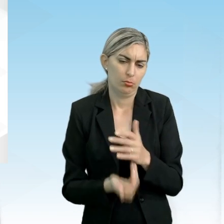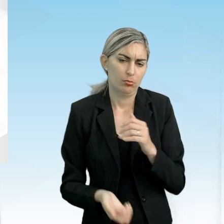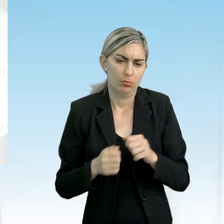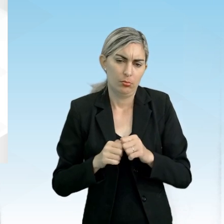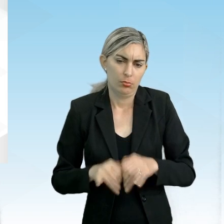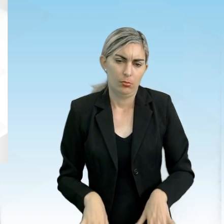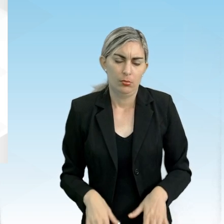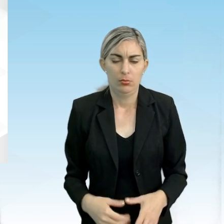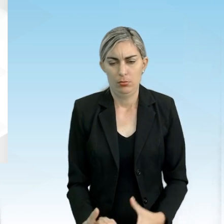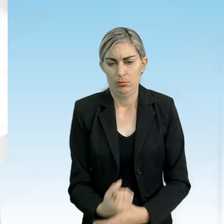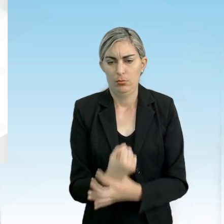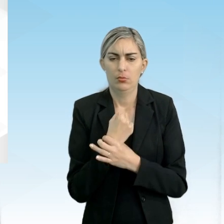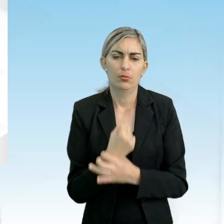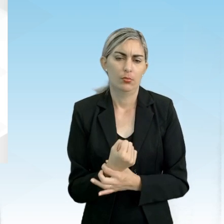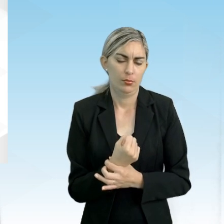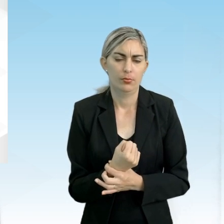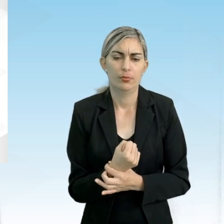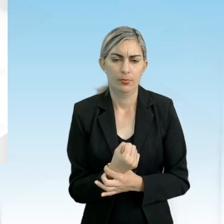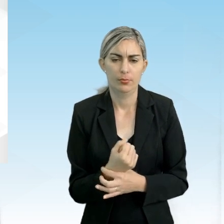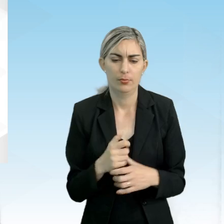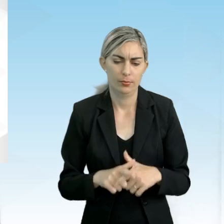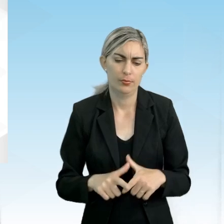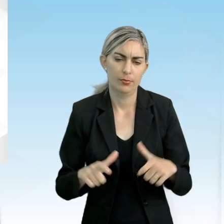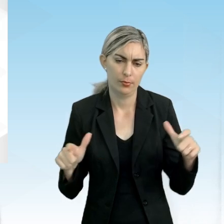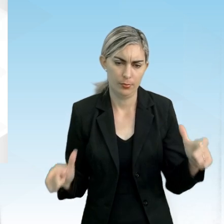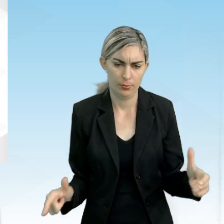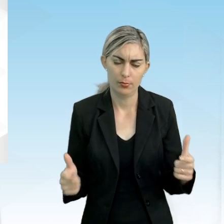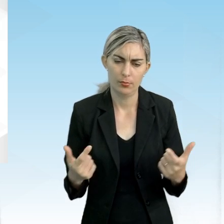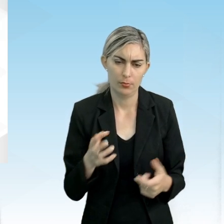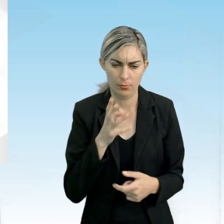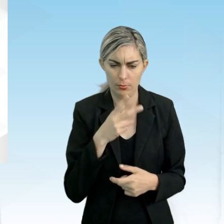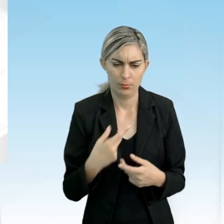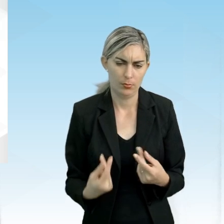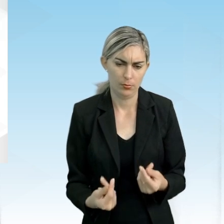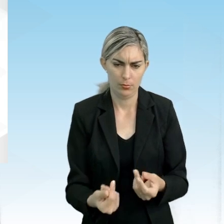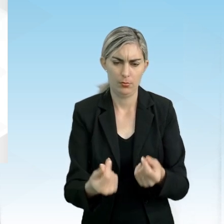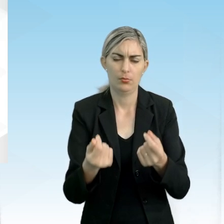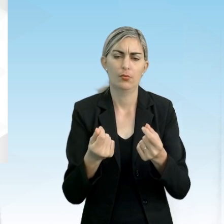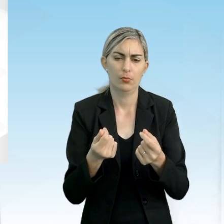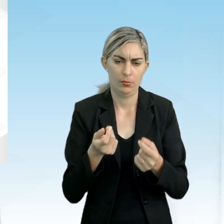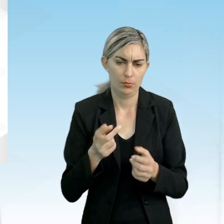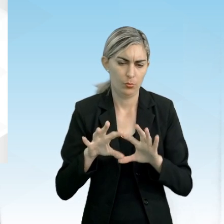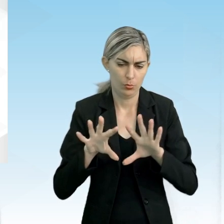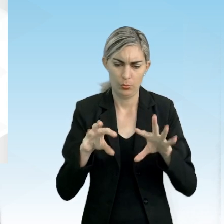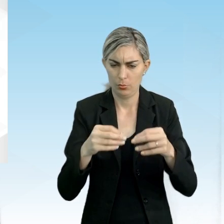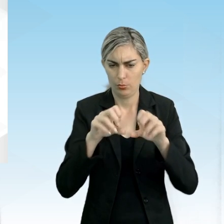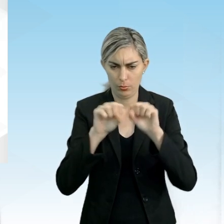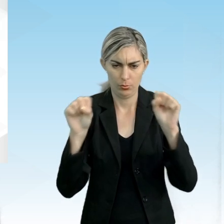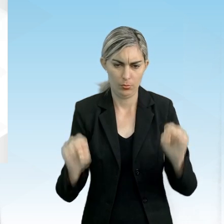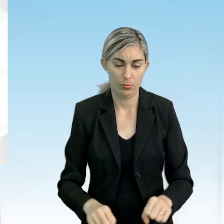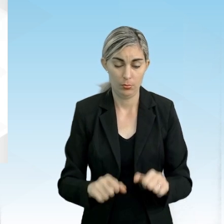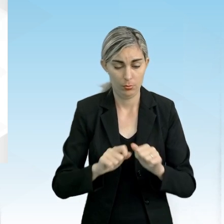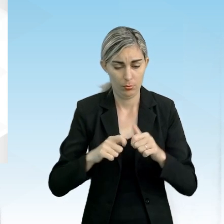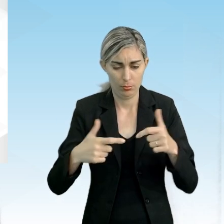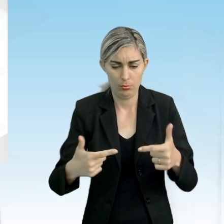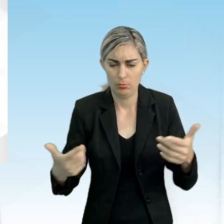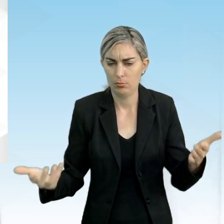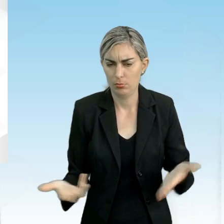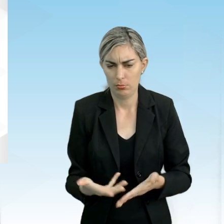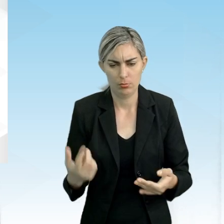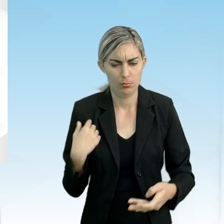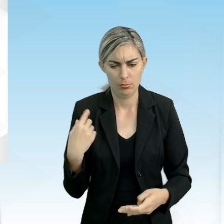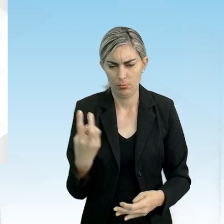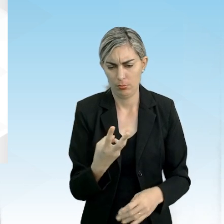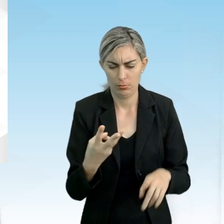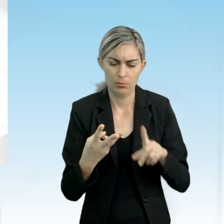bem como garantir uma maior durabilidade para todo o sistema E é claro que agora vem a